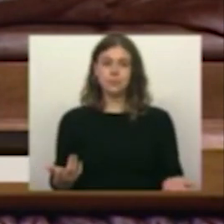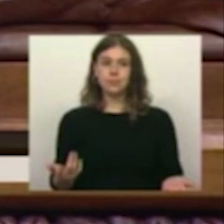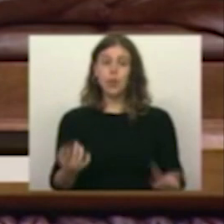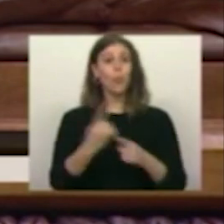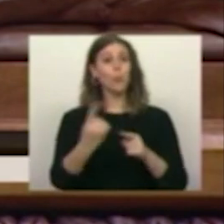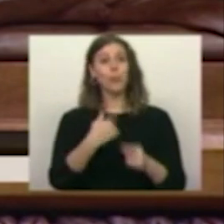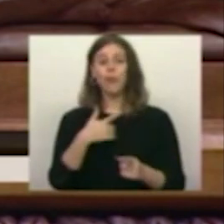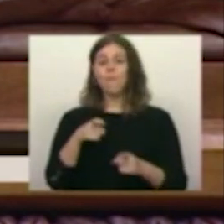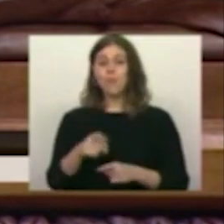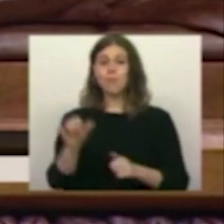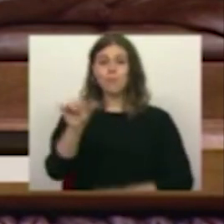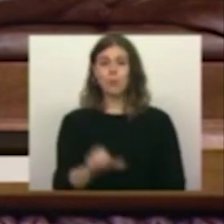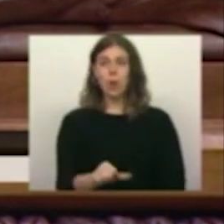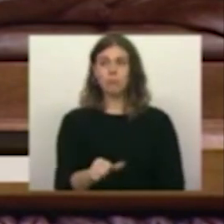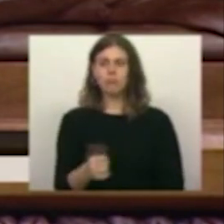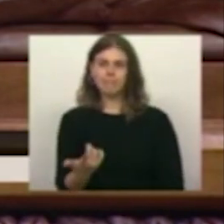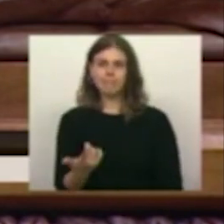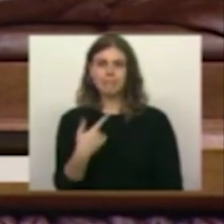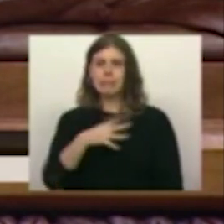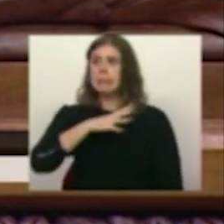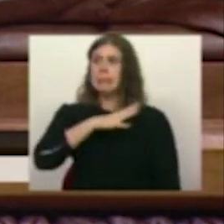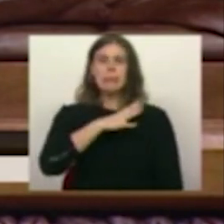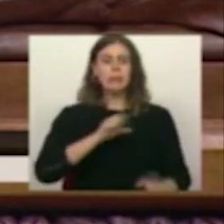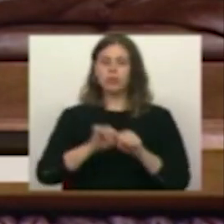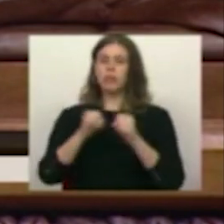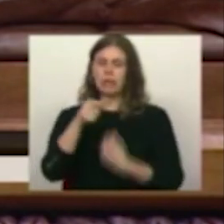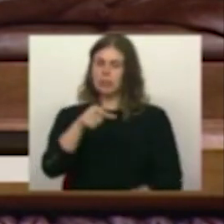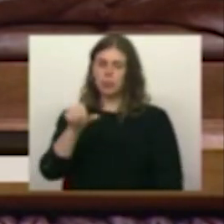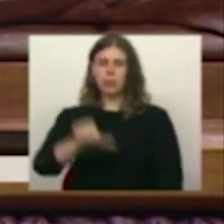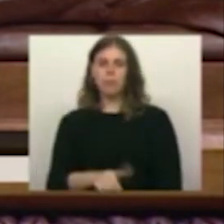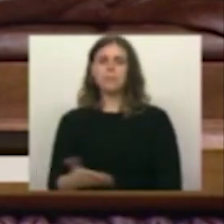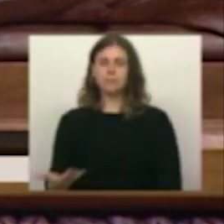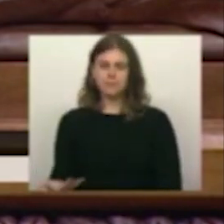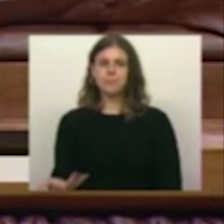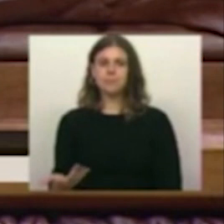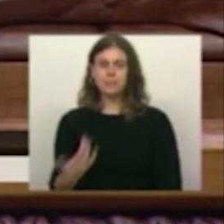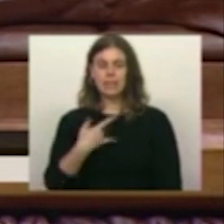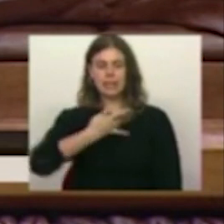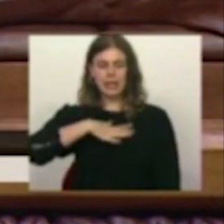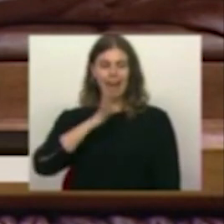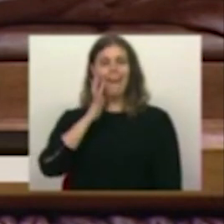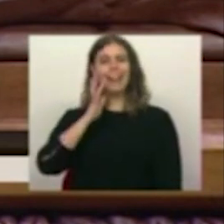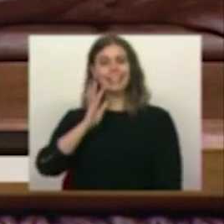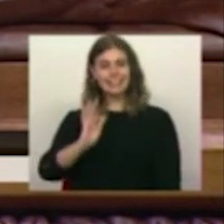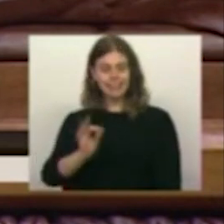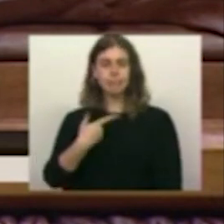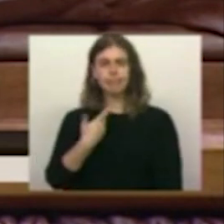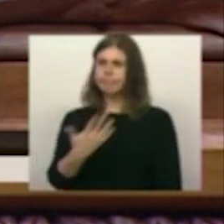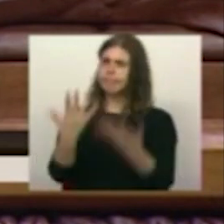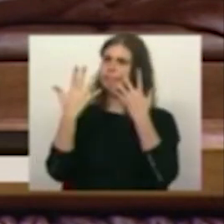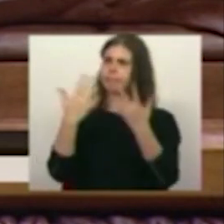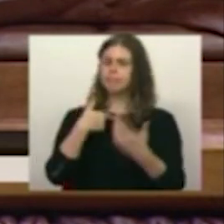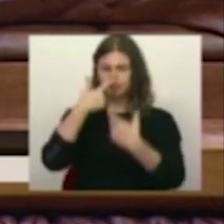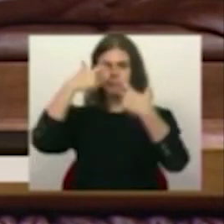Até porque o pior vírus é mesmo o do alarme social. Quero, a este respeito, louvar